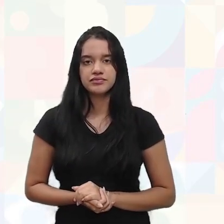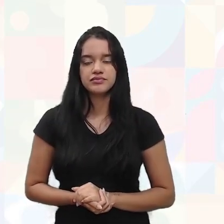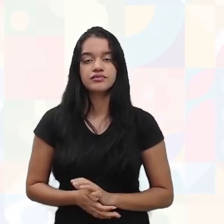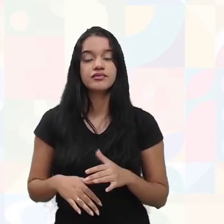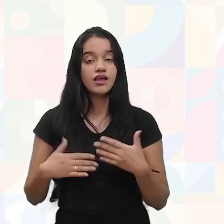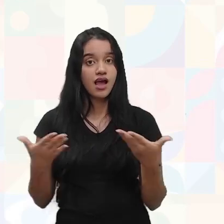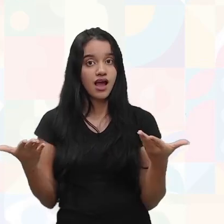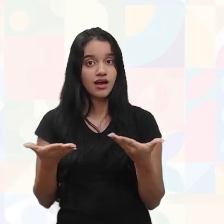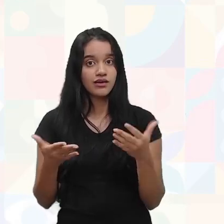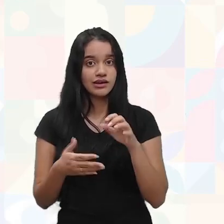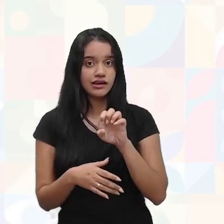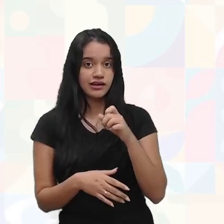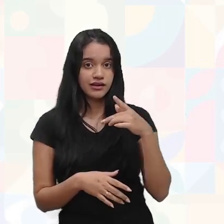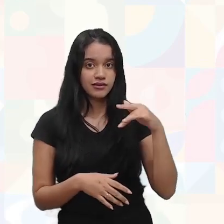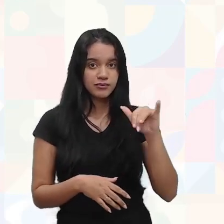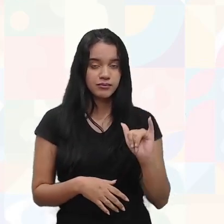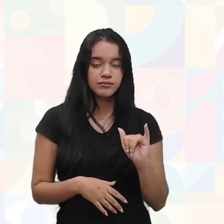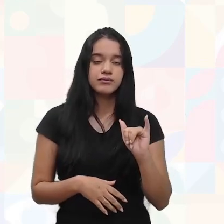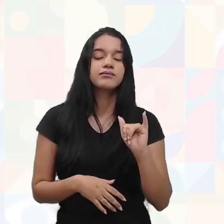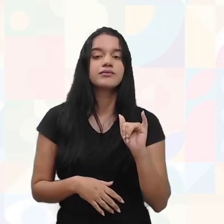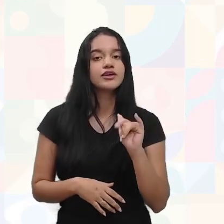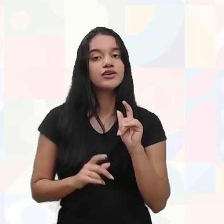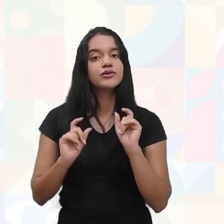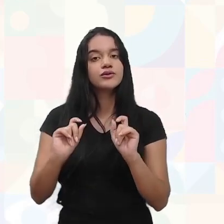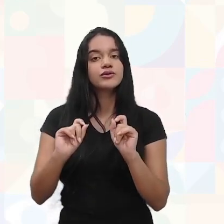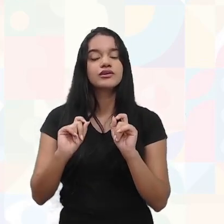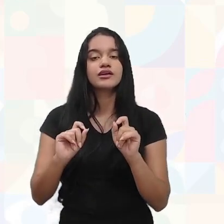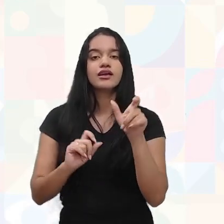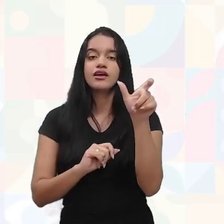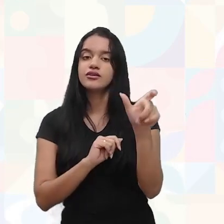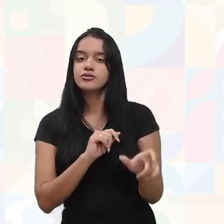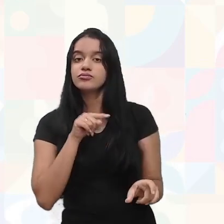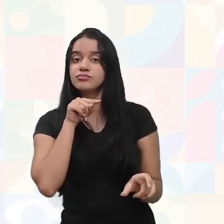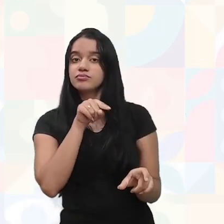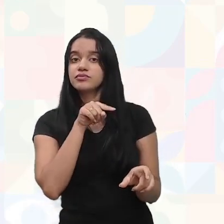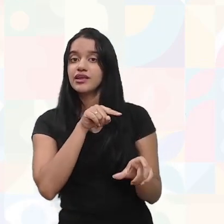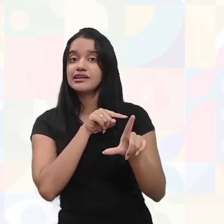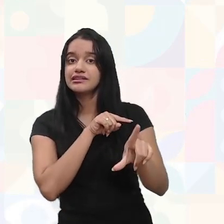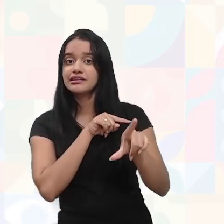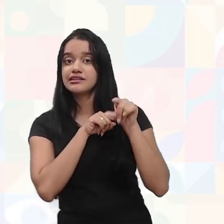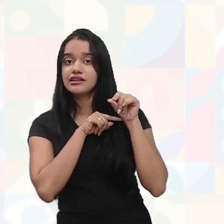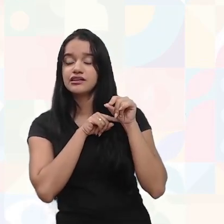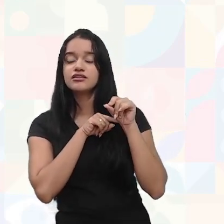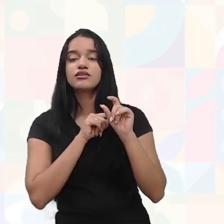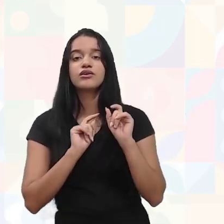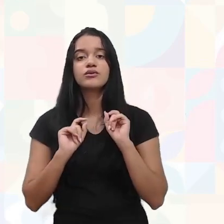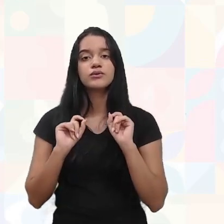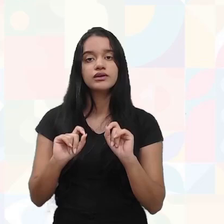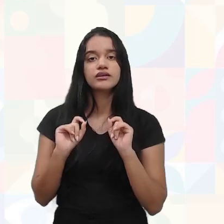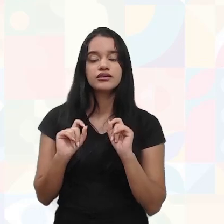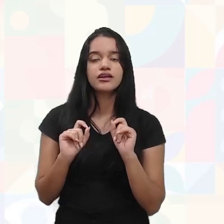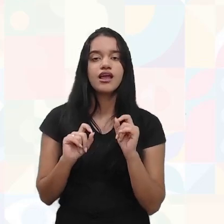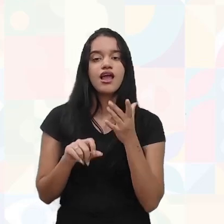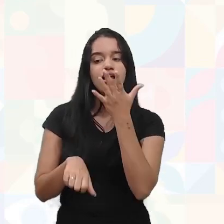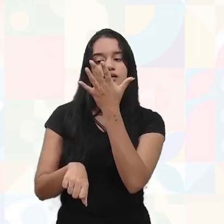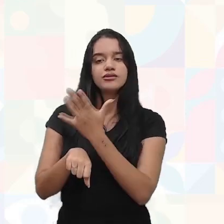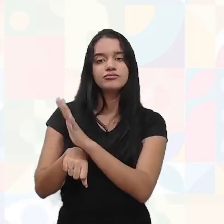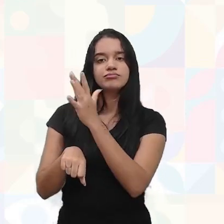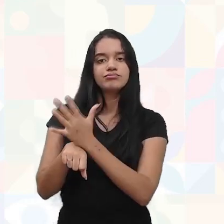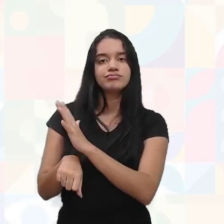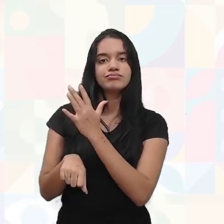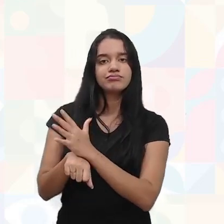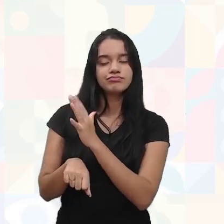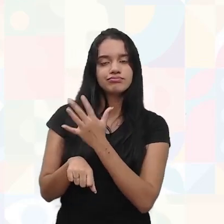Quanto aos EPIs, cabe ao empregador, quando for selecionar, considerar a atividade